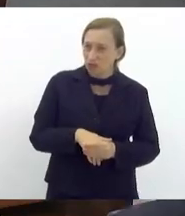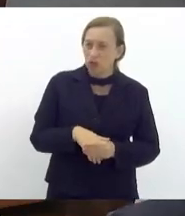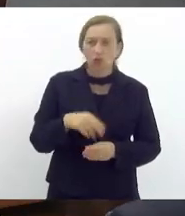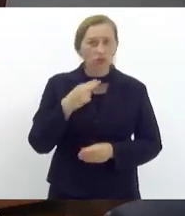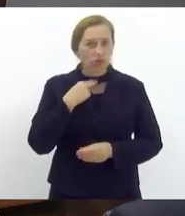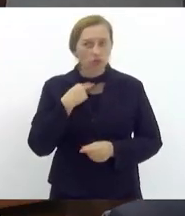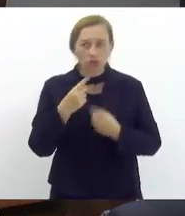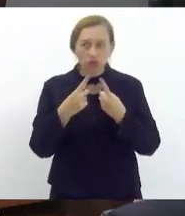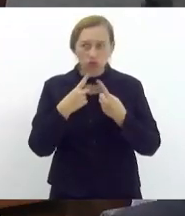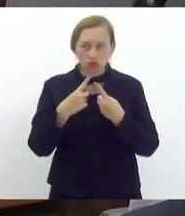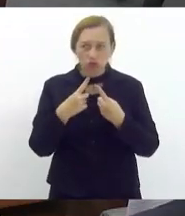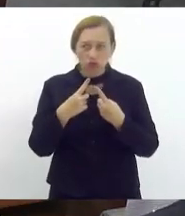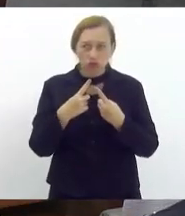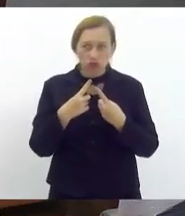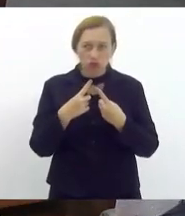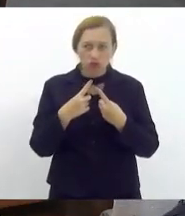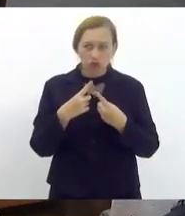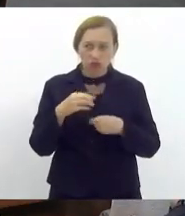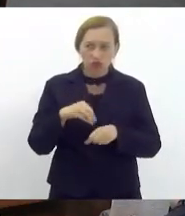pode